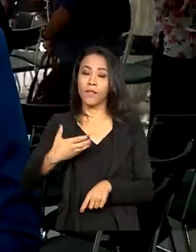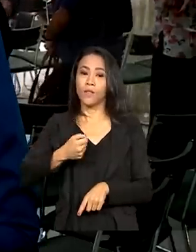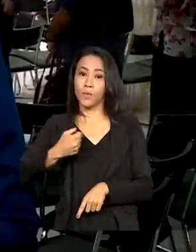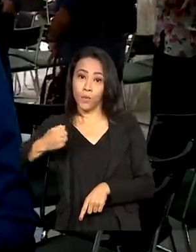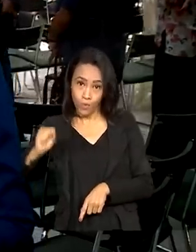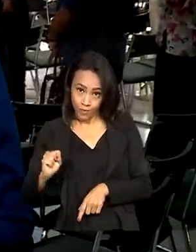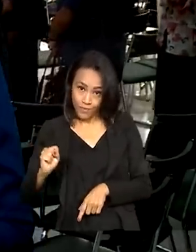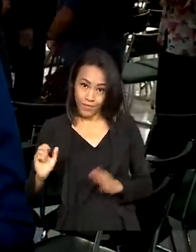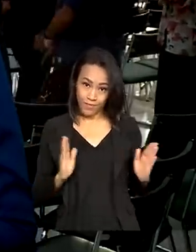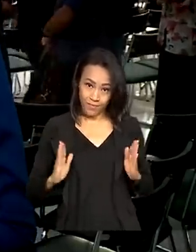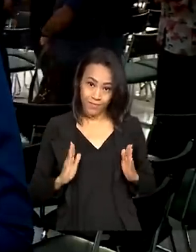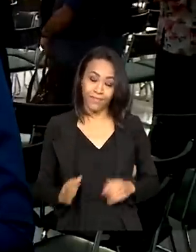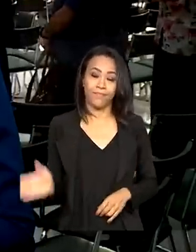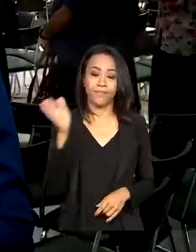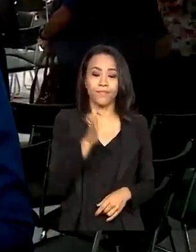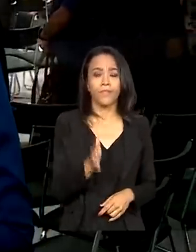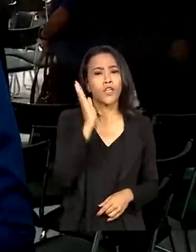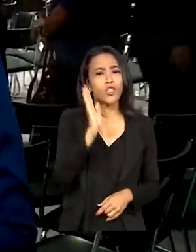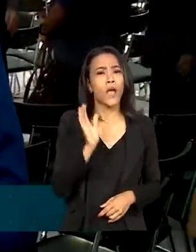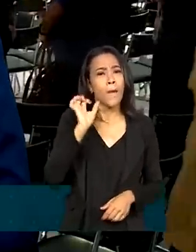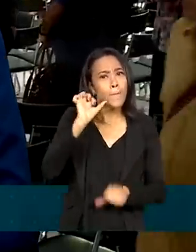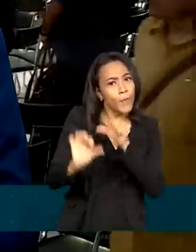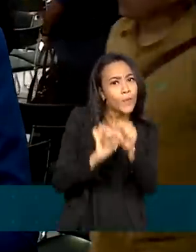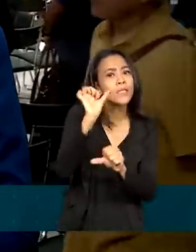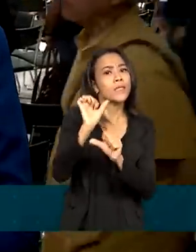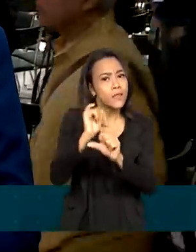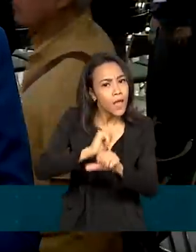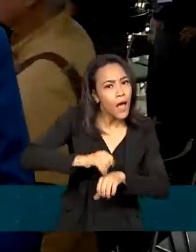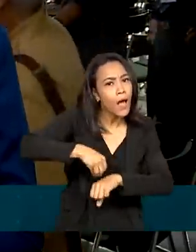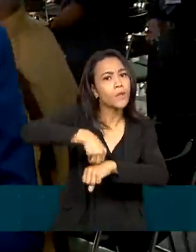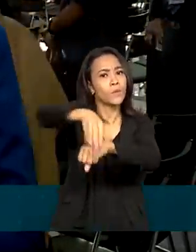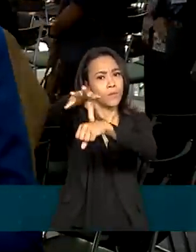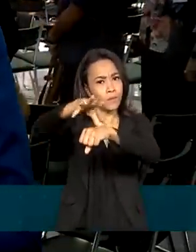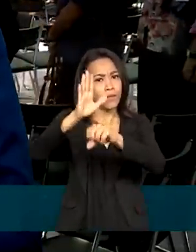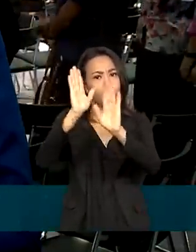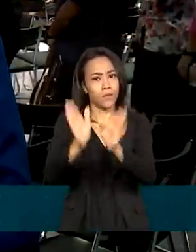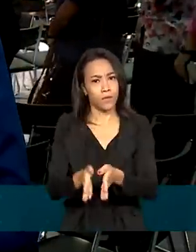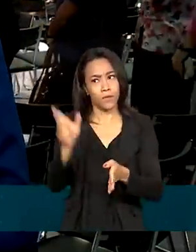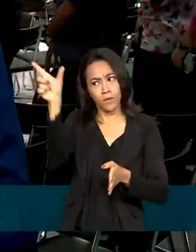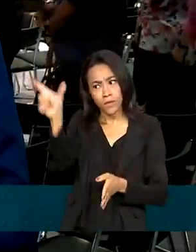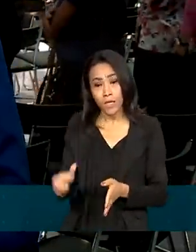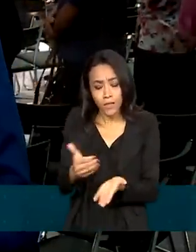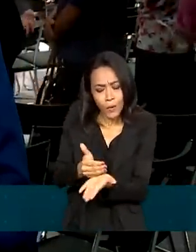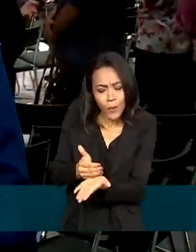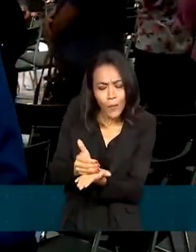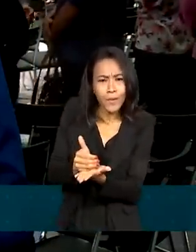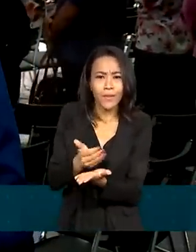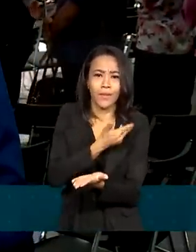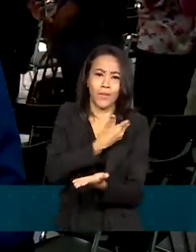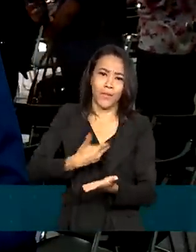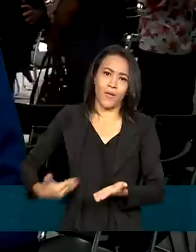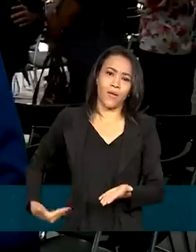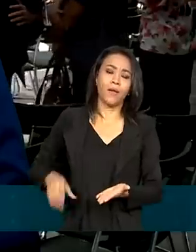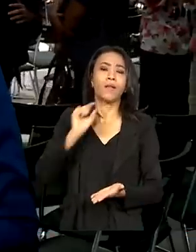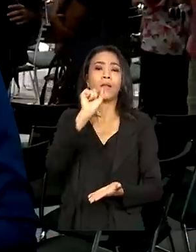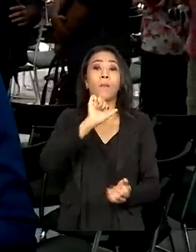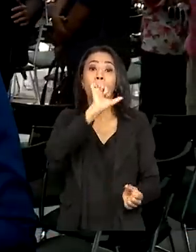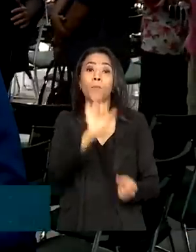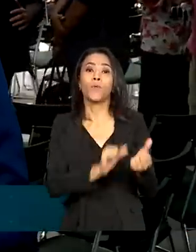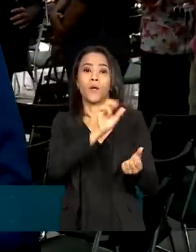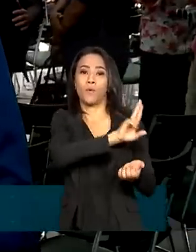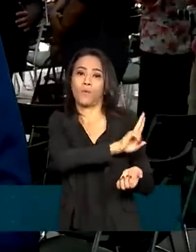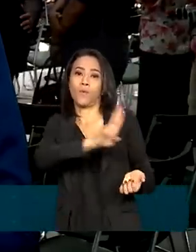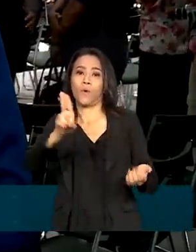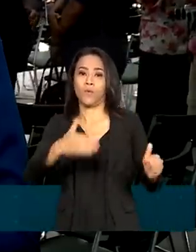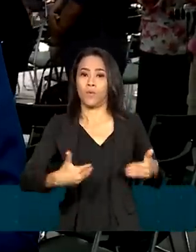dentre as mudanças já anunciadas pela ministra Marina Silva neste início de governo está alteração do nome da